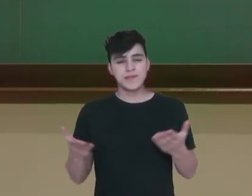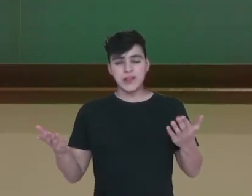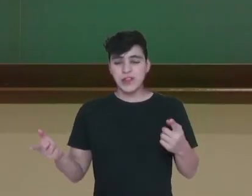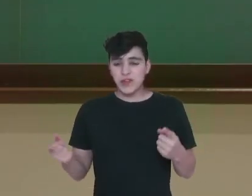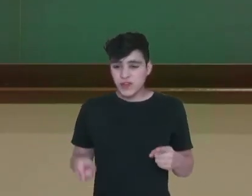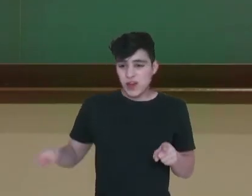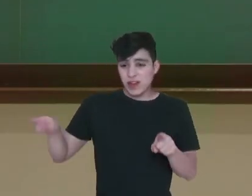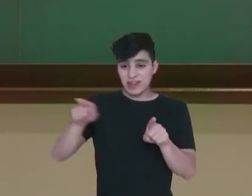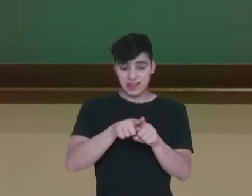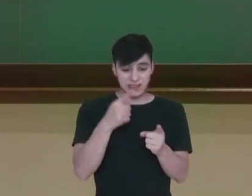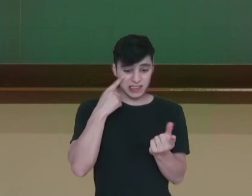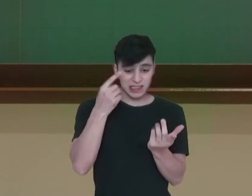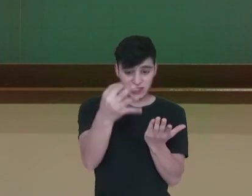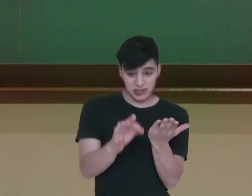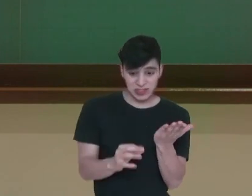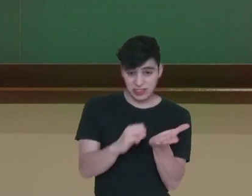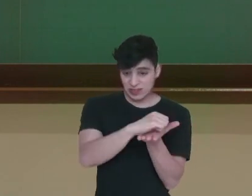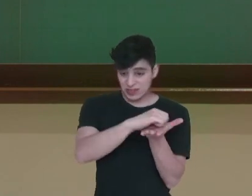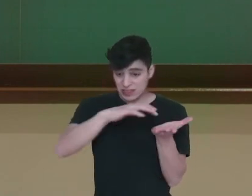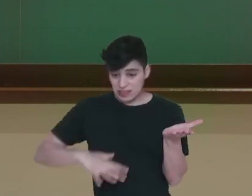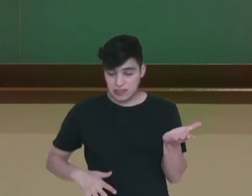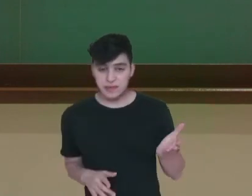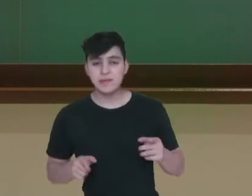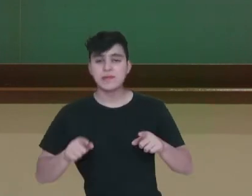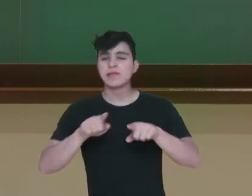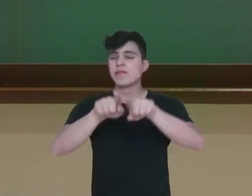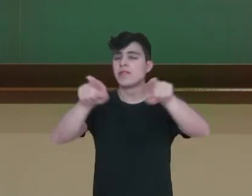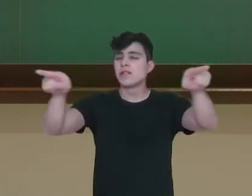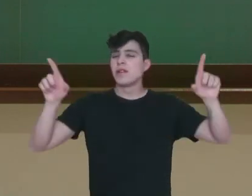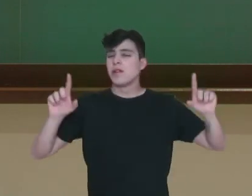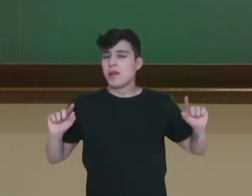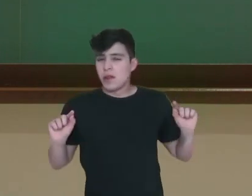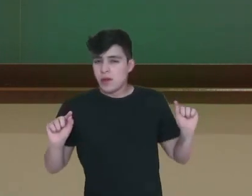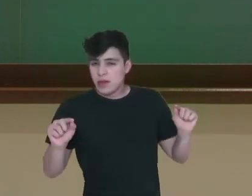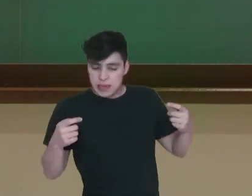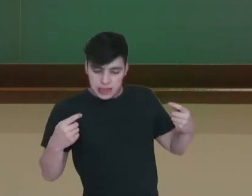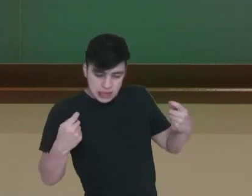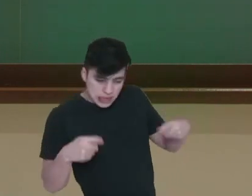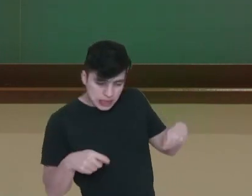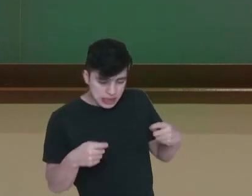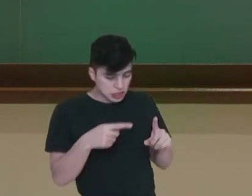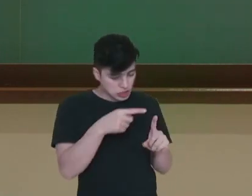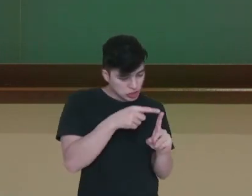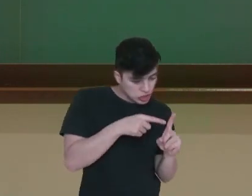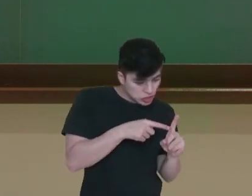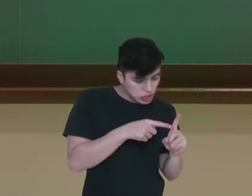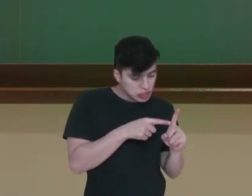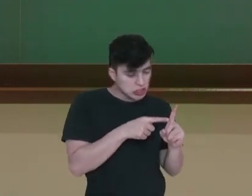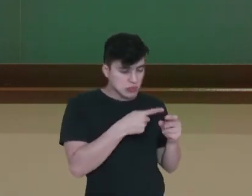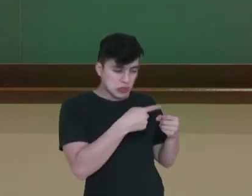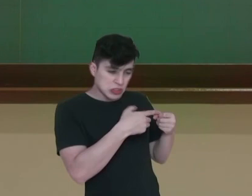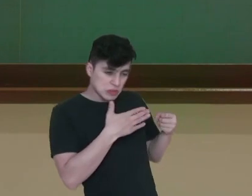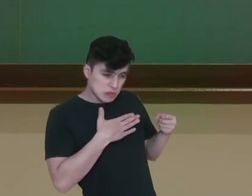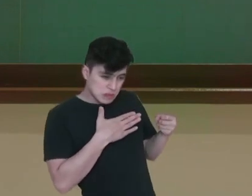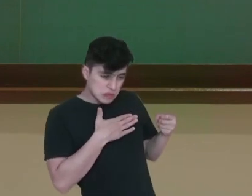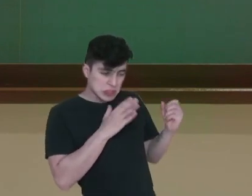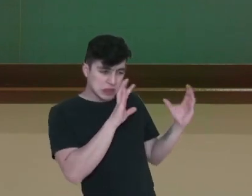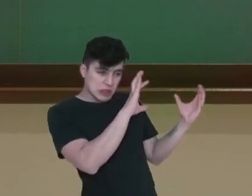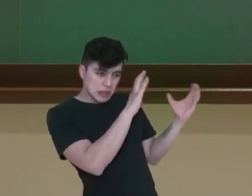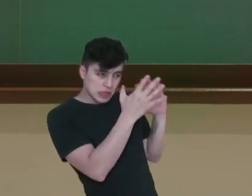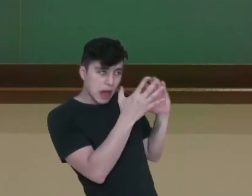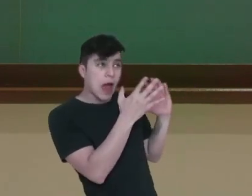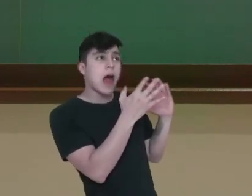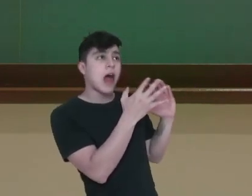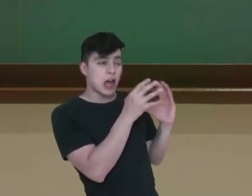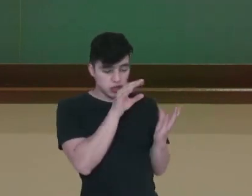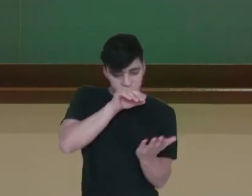Voltamos para corrigir a atividade, então vocês deveriam anotar ali qual é o tipo climático da cidade ou do local onde você